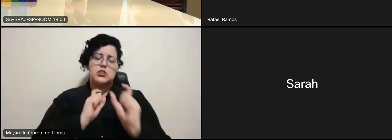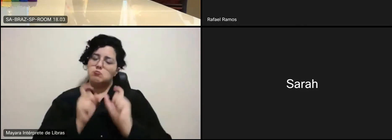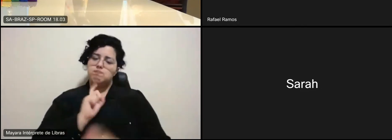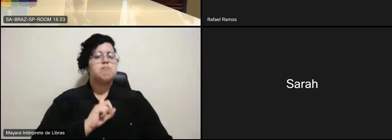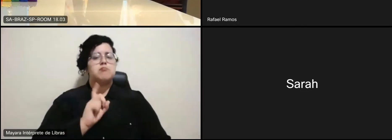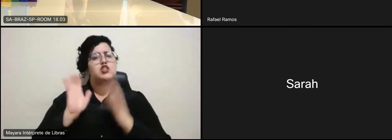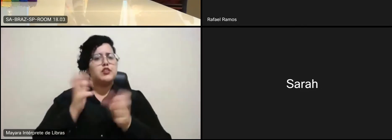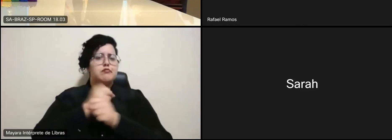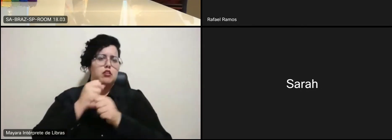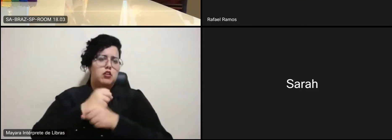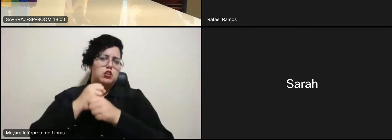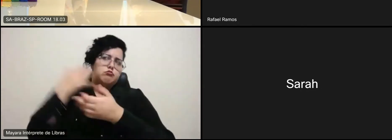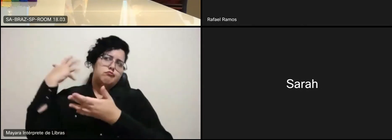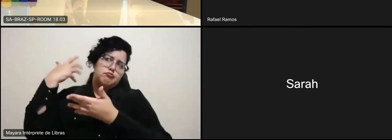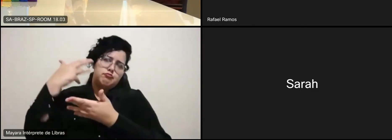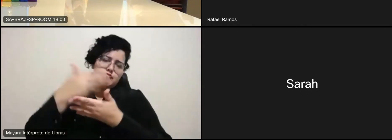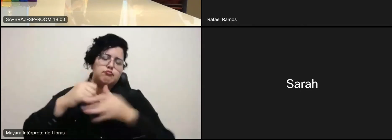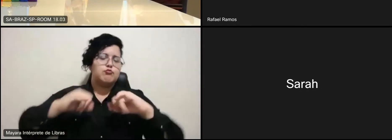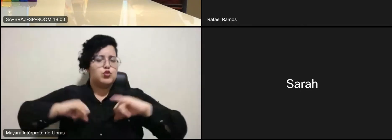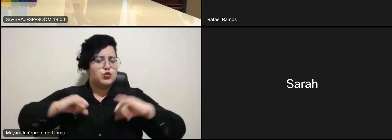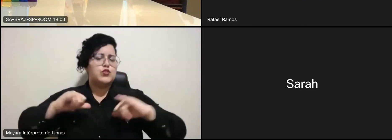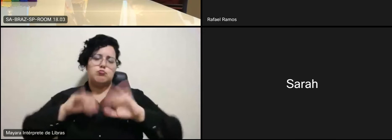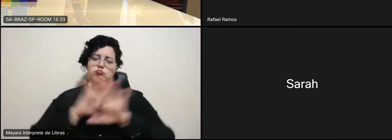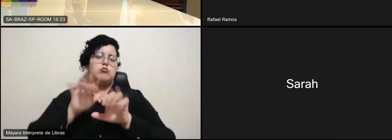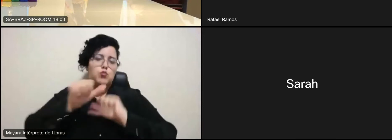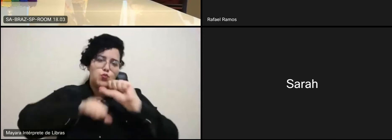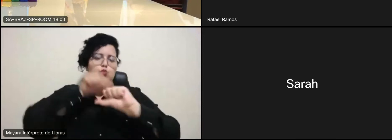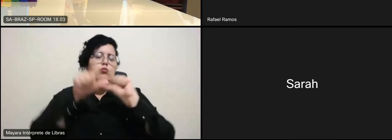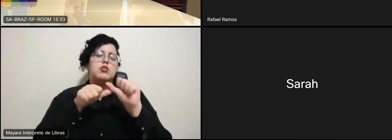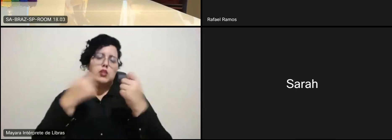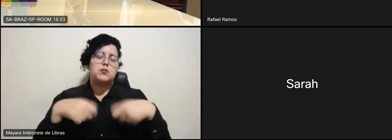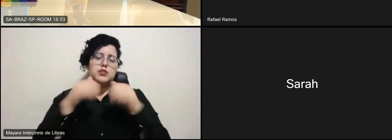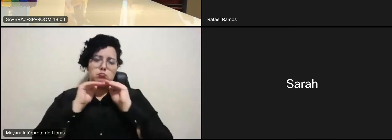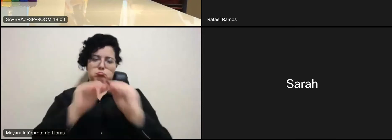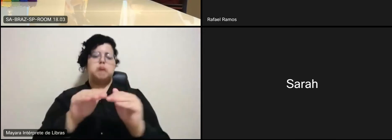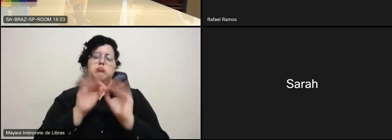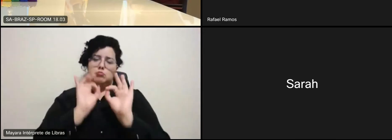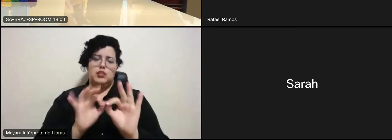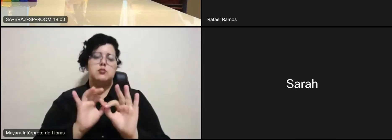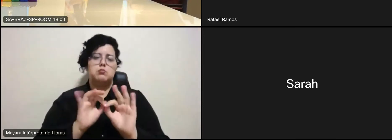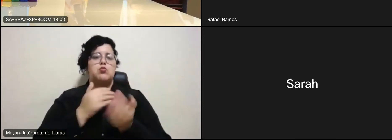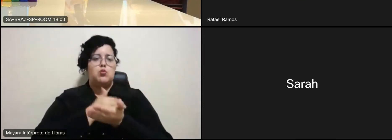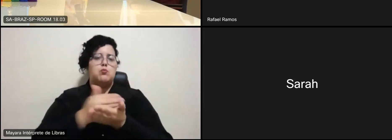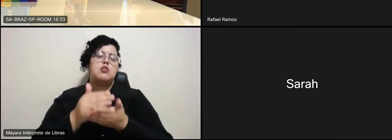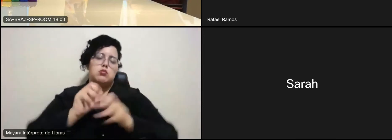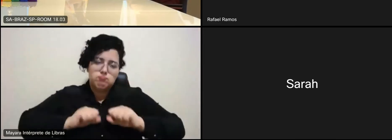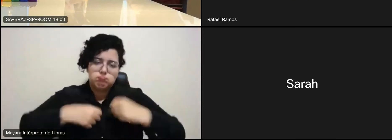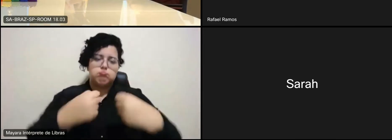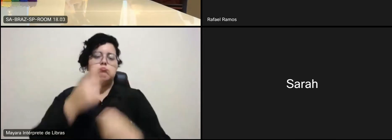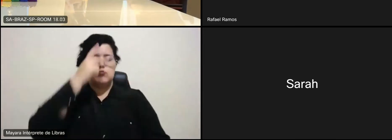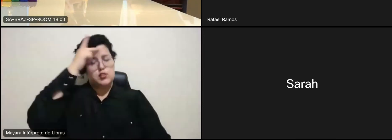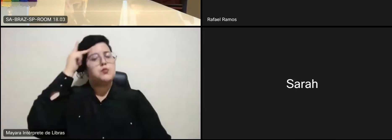gente já está muito tempo deixando. Essa conta já está grande já, eu acho, né? Acho que a gente precisa começar a créditos, né? Teve muito débito